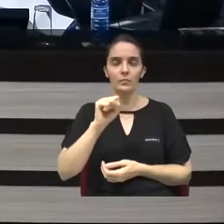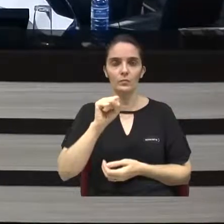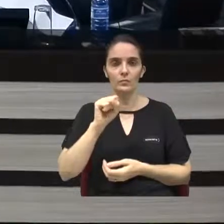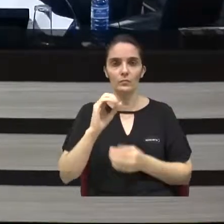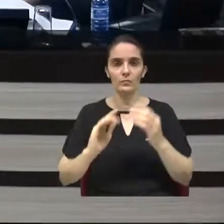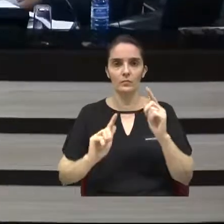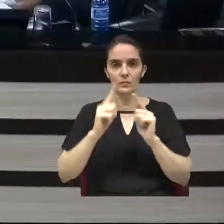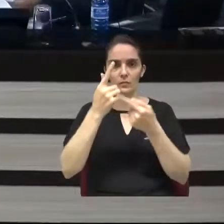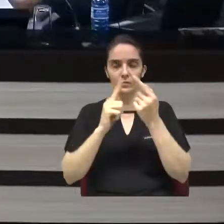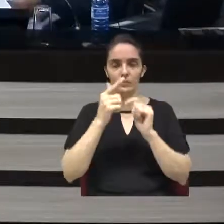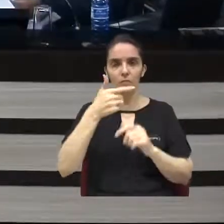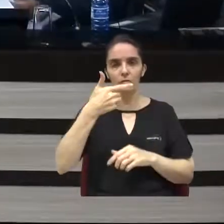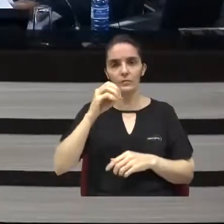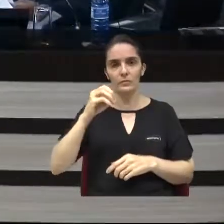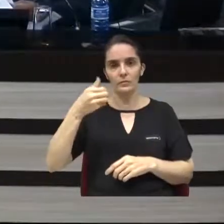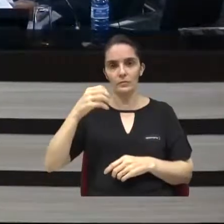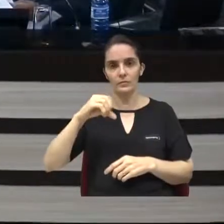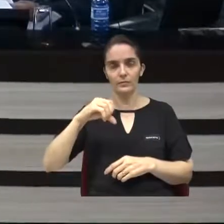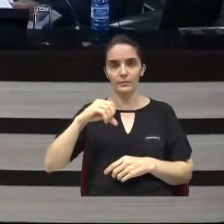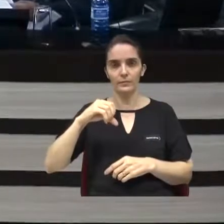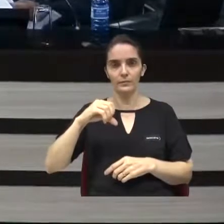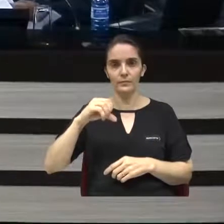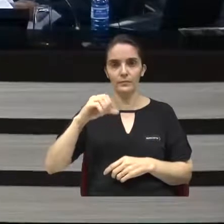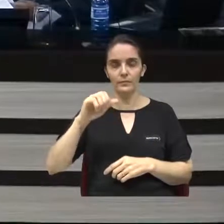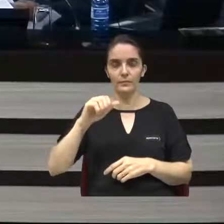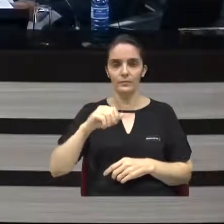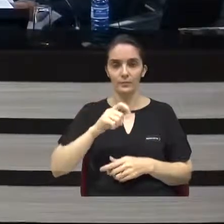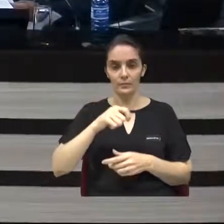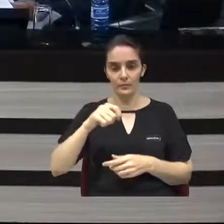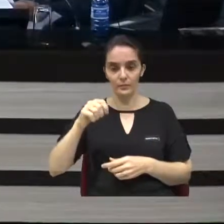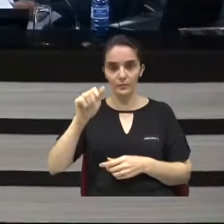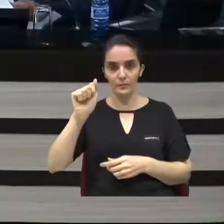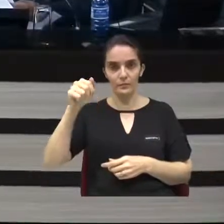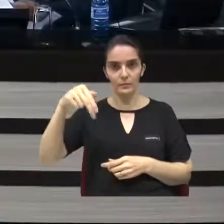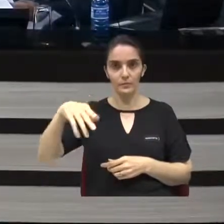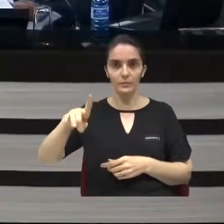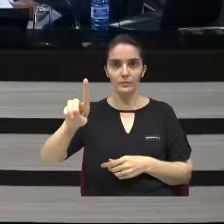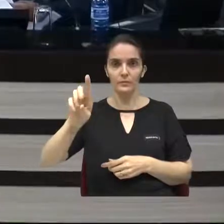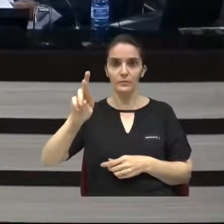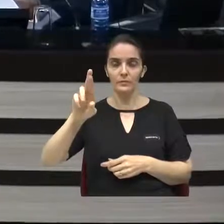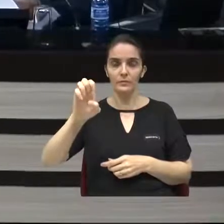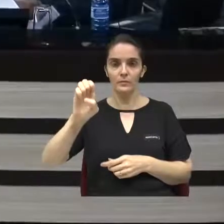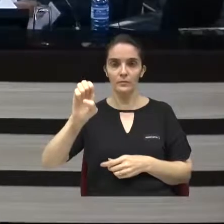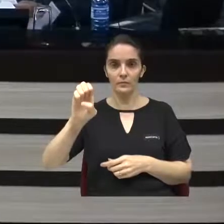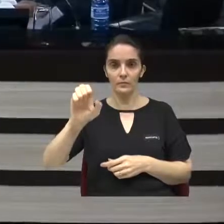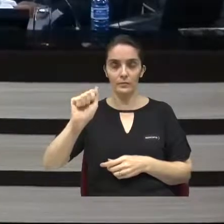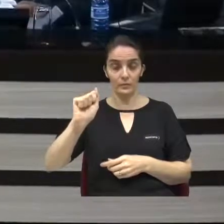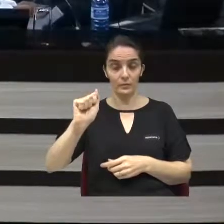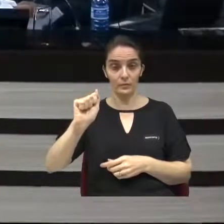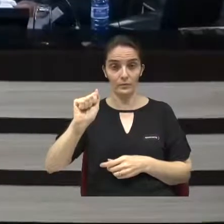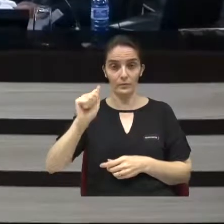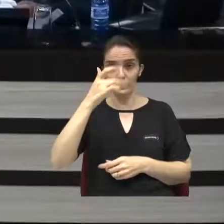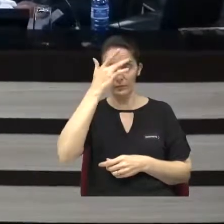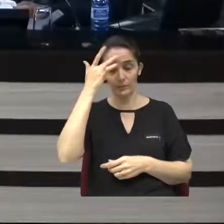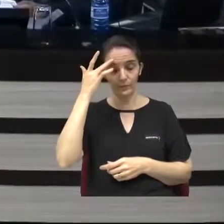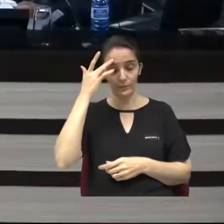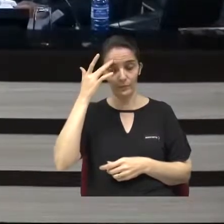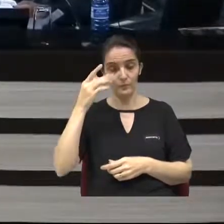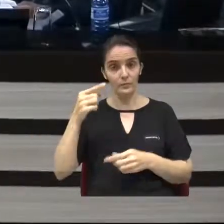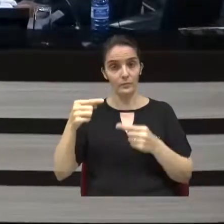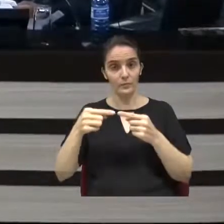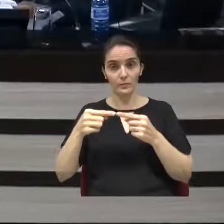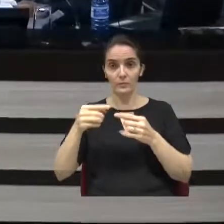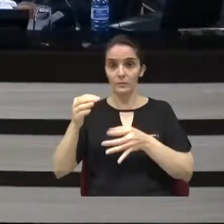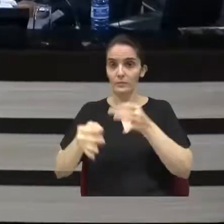de 2019, doutora Andréa Cristiane Barbosa Bruno, procuradora jurídica da Câmara Municipal, de acordo com o